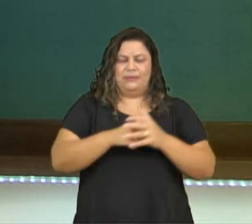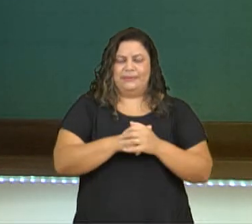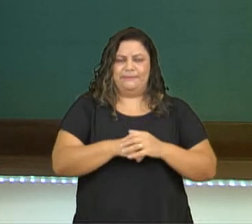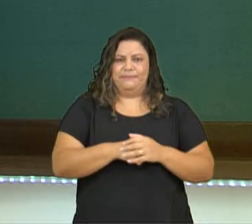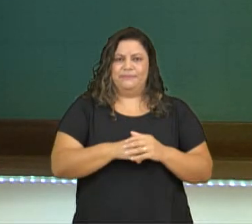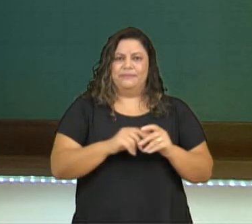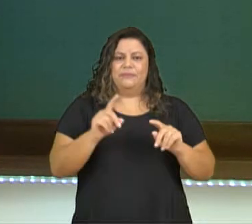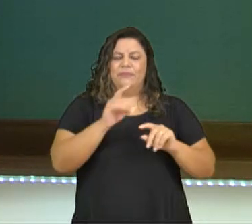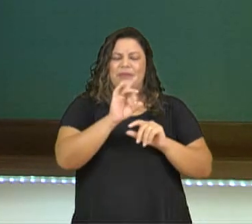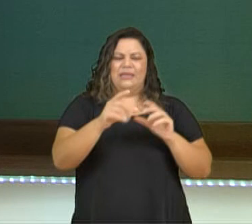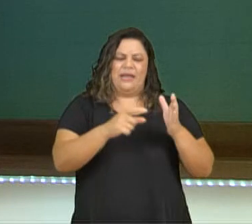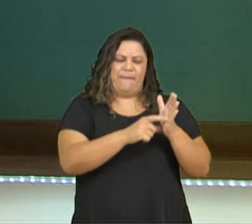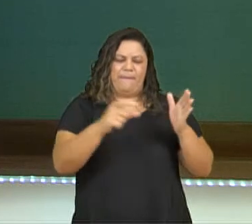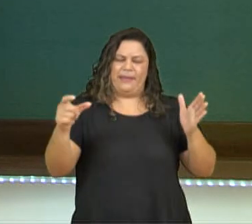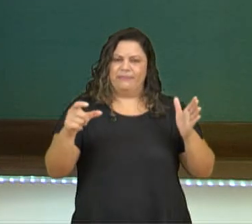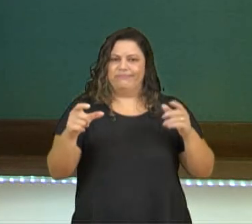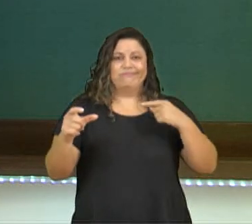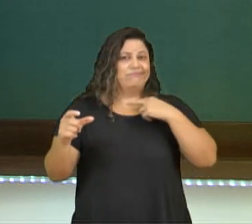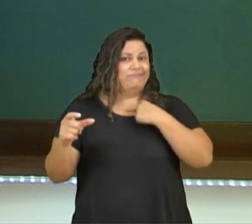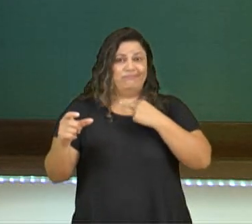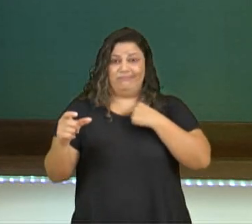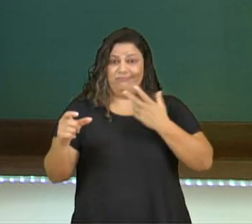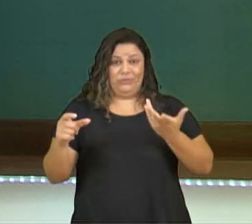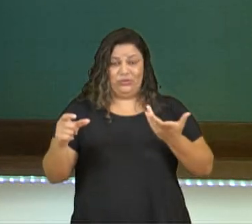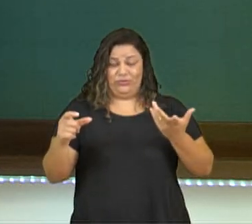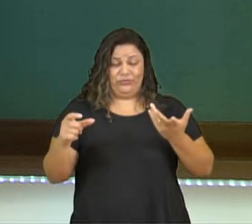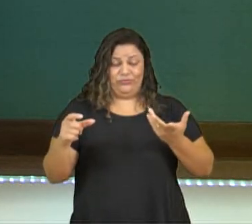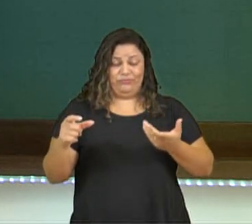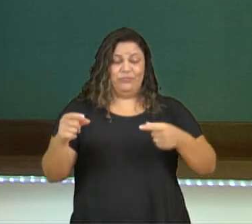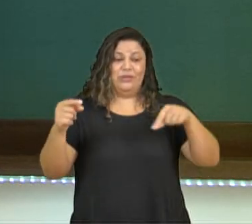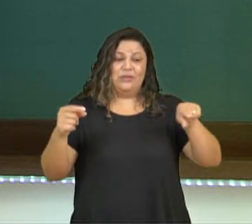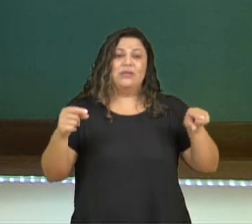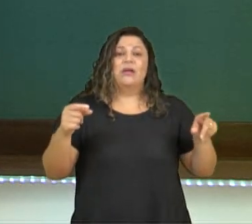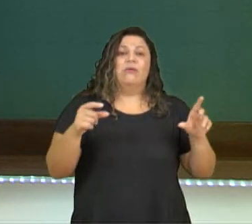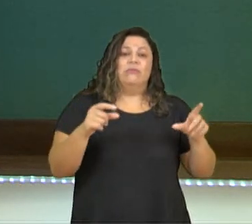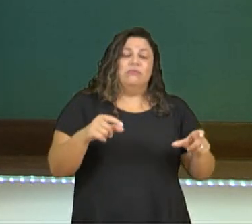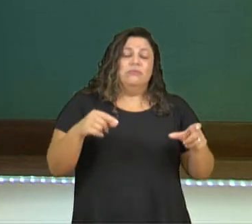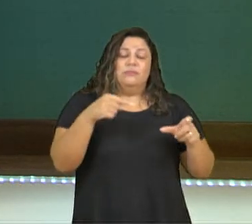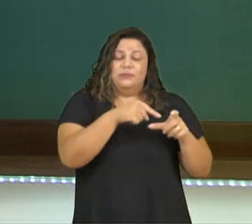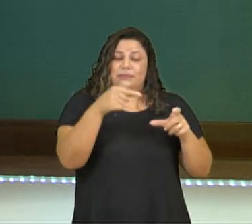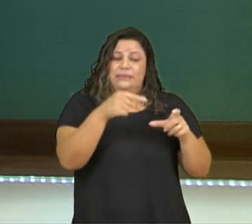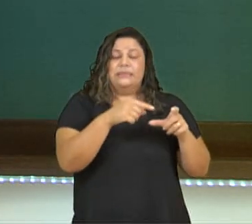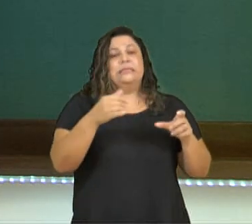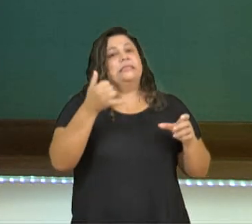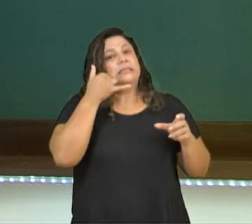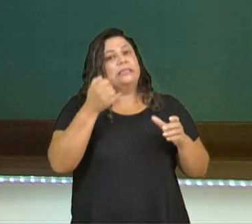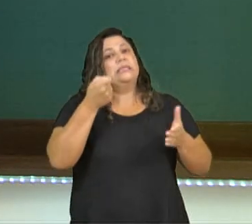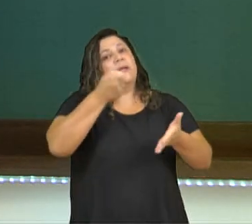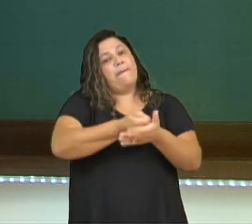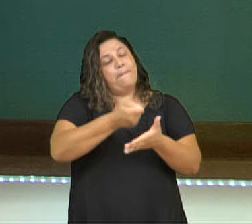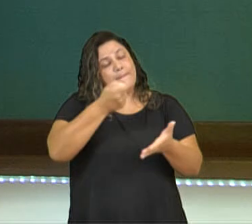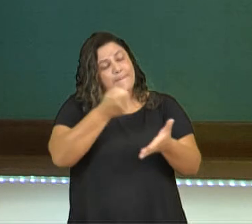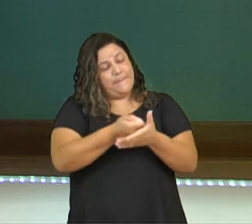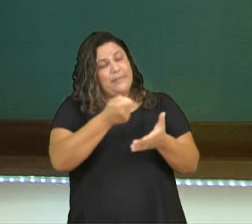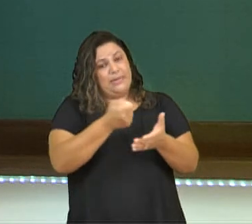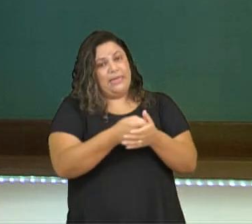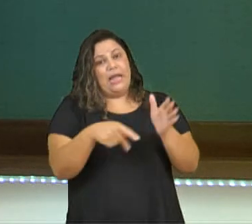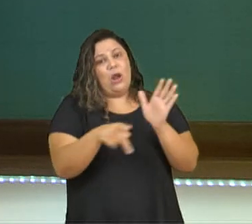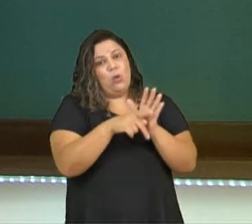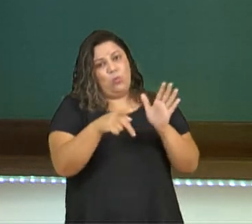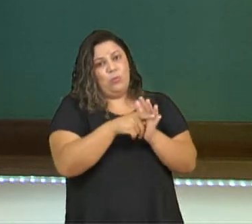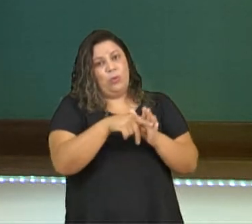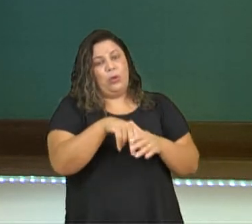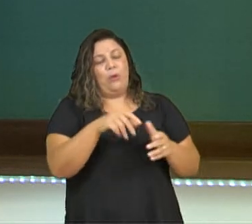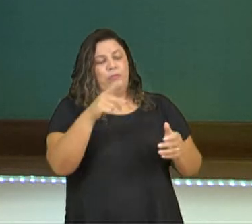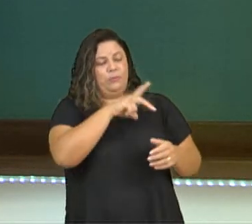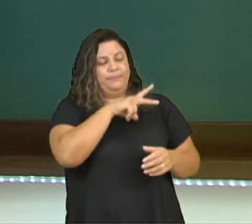realizar apenas a troca da bateria, sendo necessário que você procure uma empresa de assistência que te cobre por isso e essas baterias tendo um preço